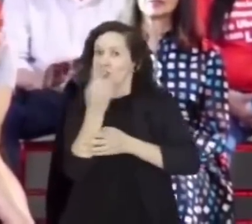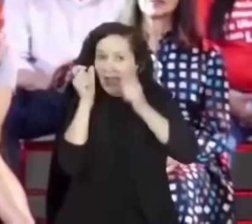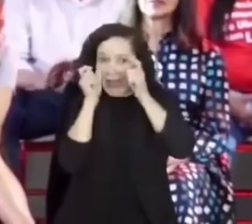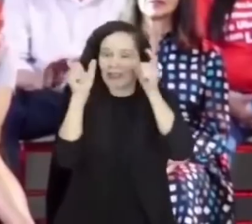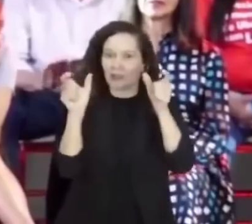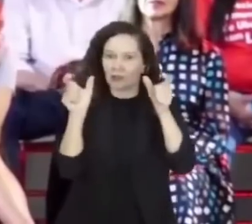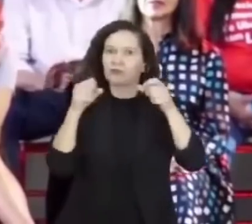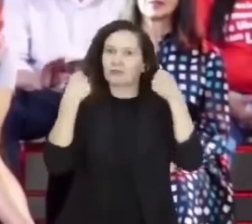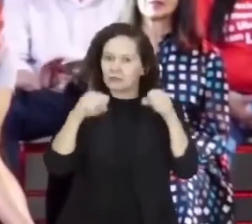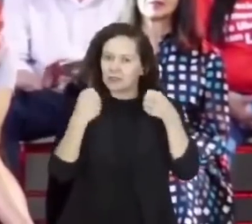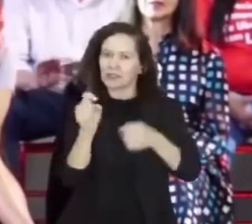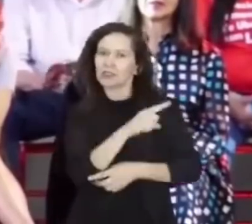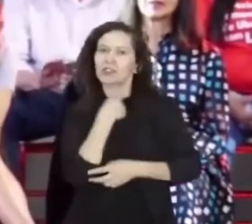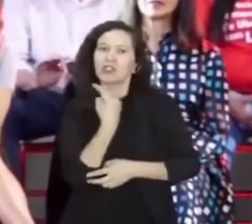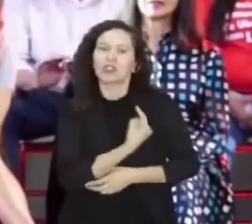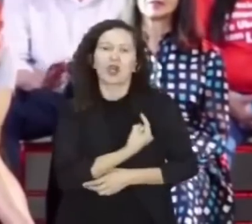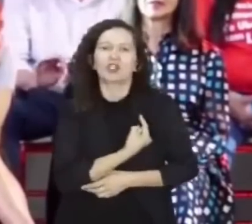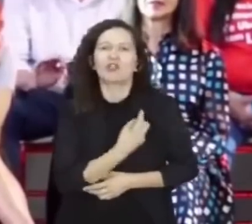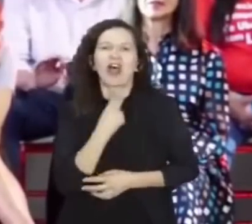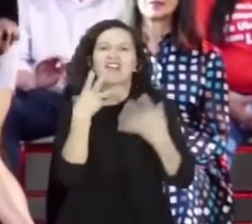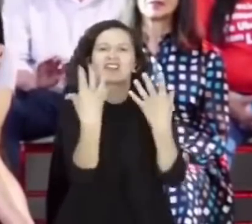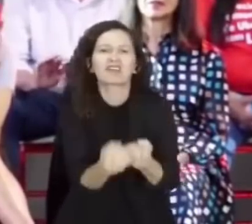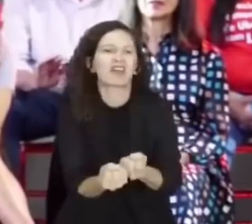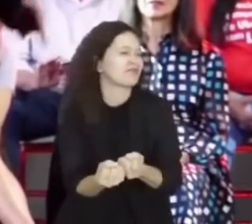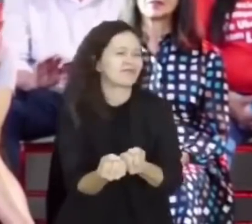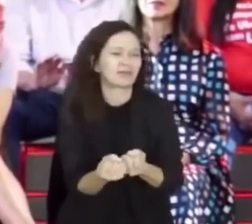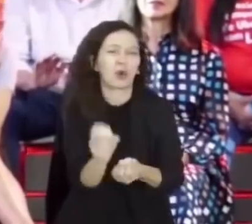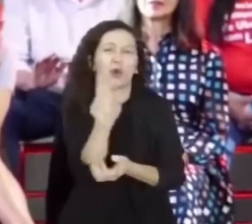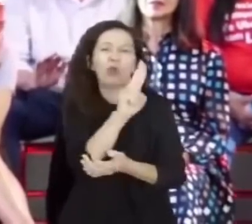não vamos deixar barato. O nome dele já está publicizado.